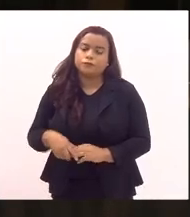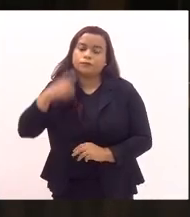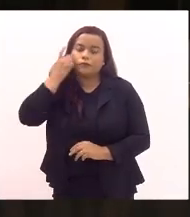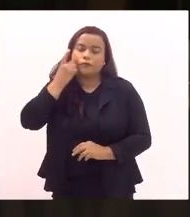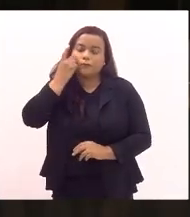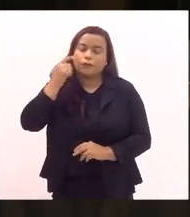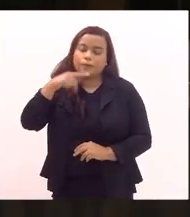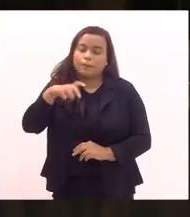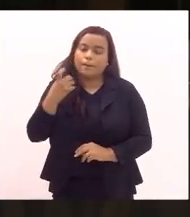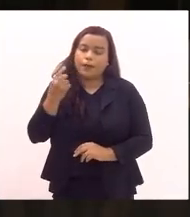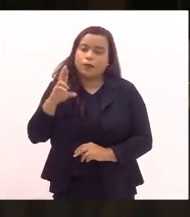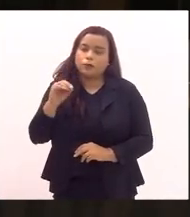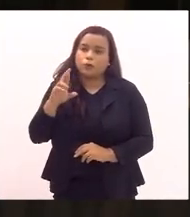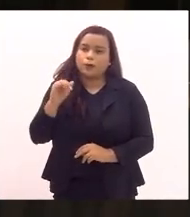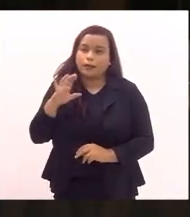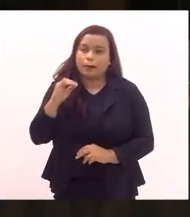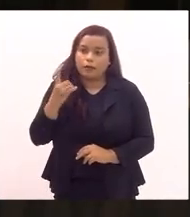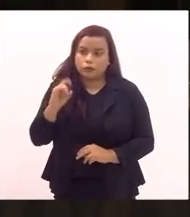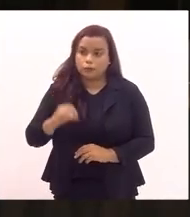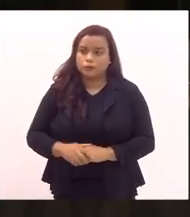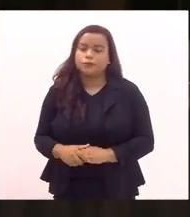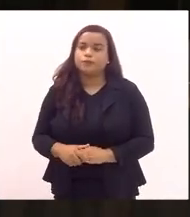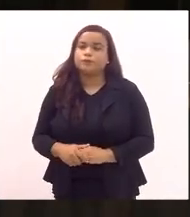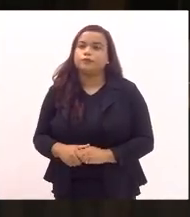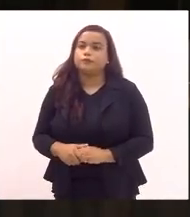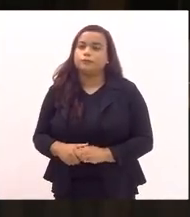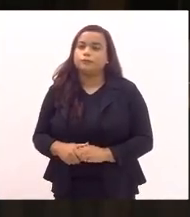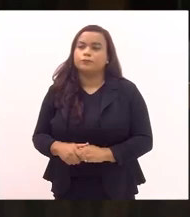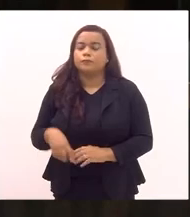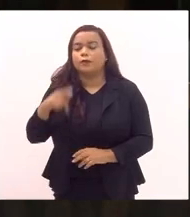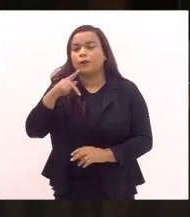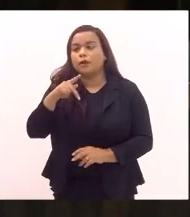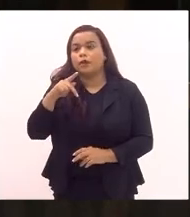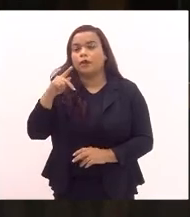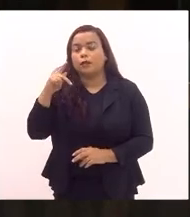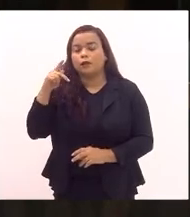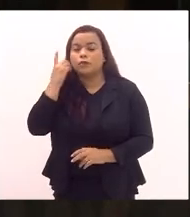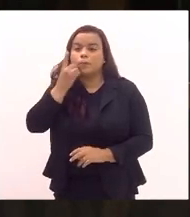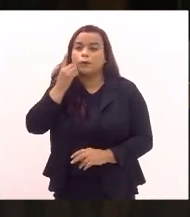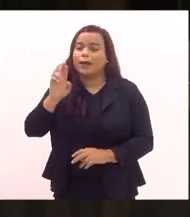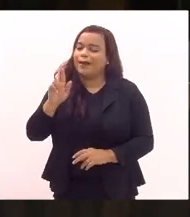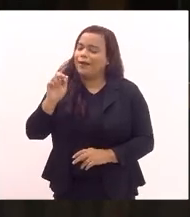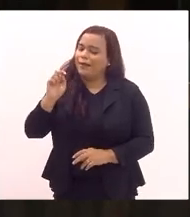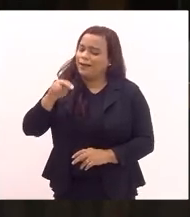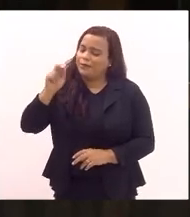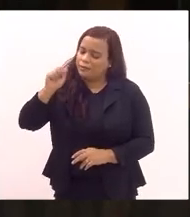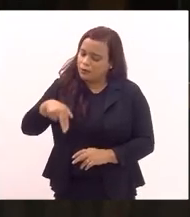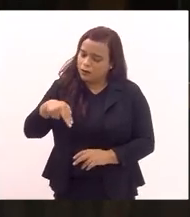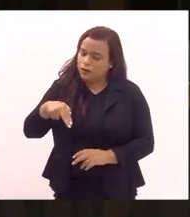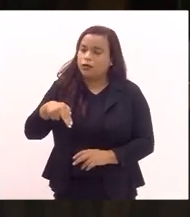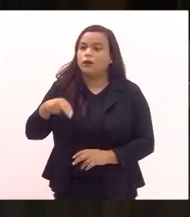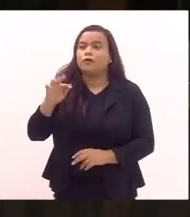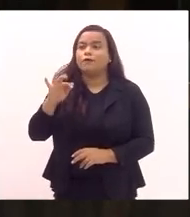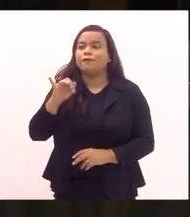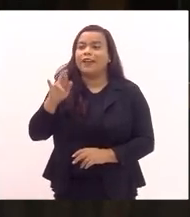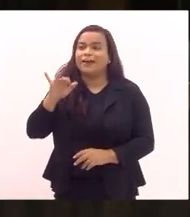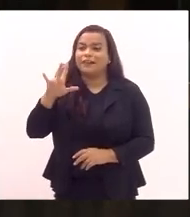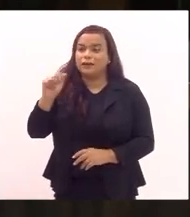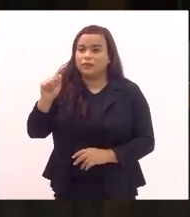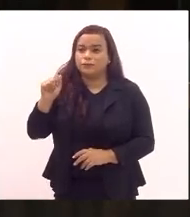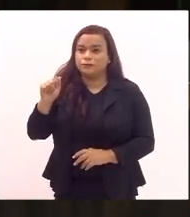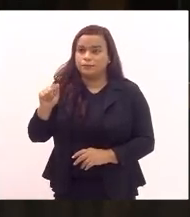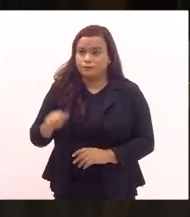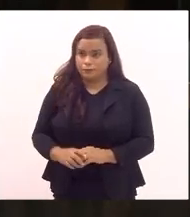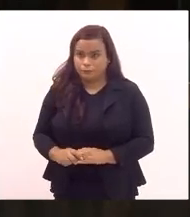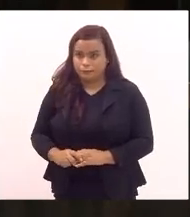deputado Pedro Ricardo deputado Pedro Ricardo a deputado Renan Ferreirinha o deputado Renan Ferreirinha